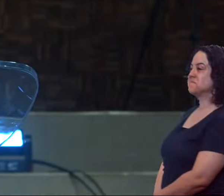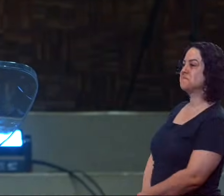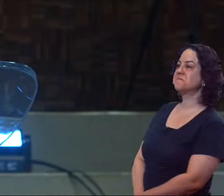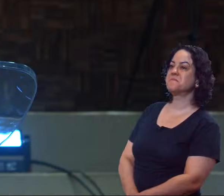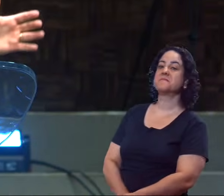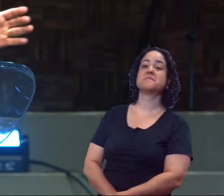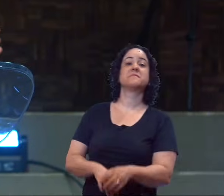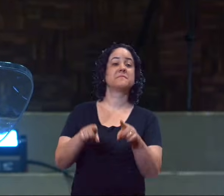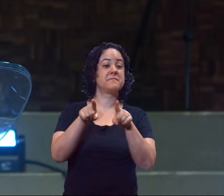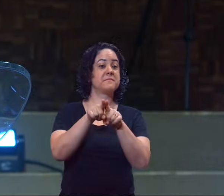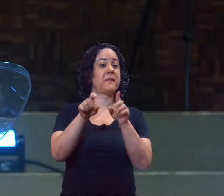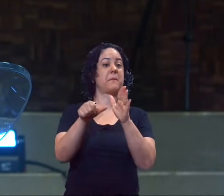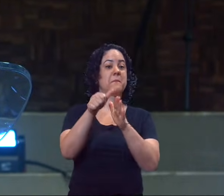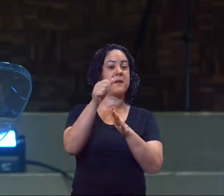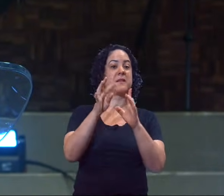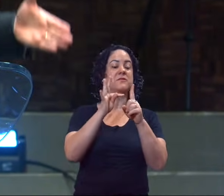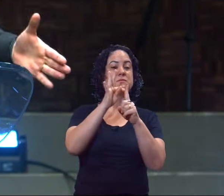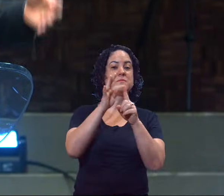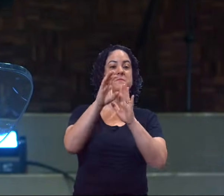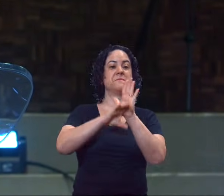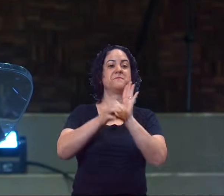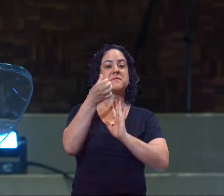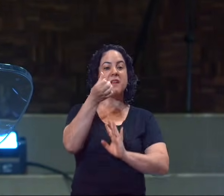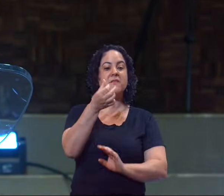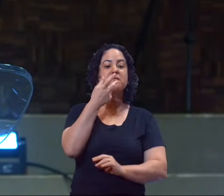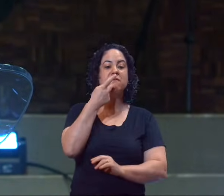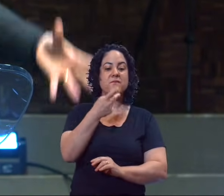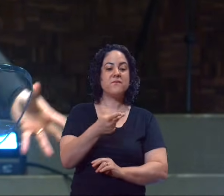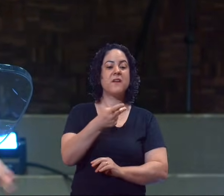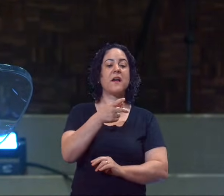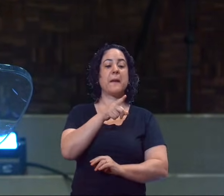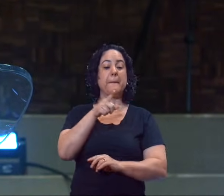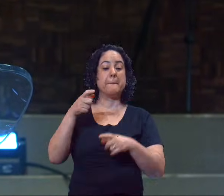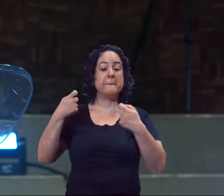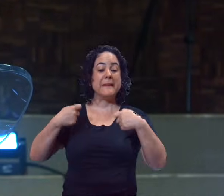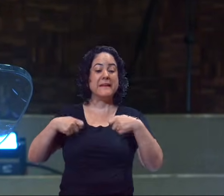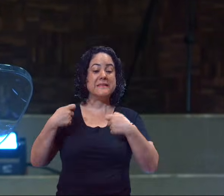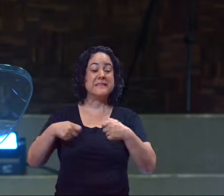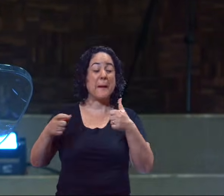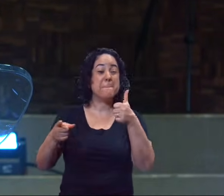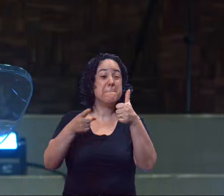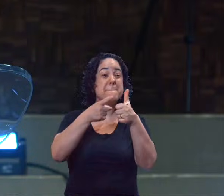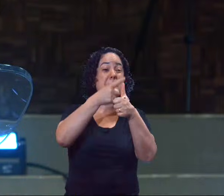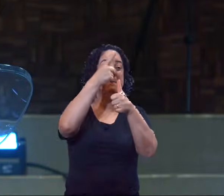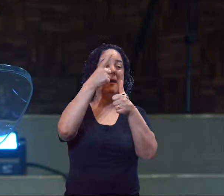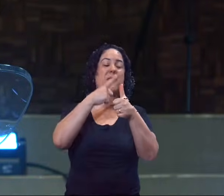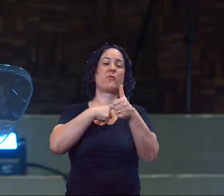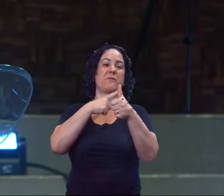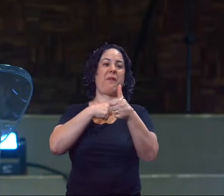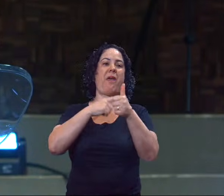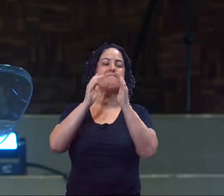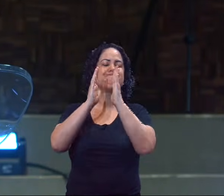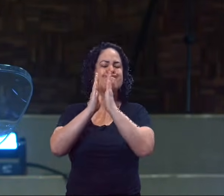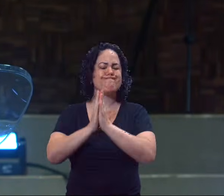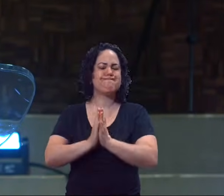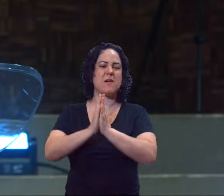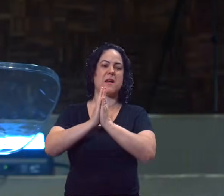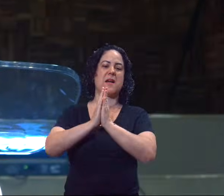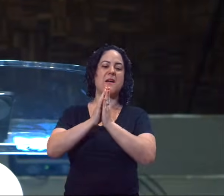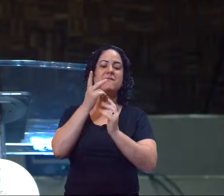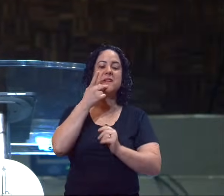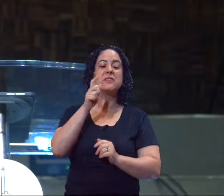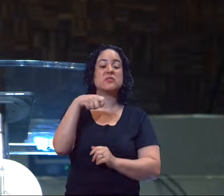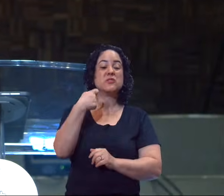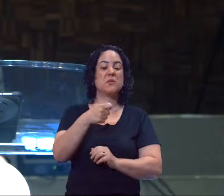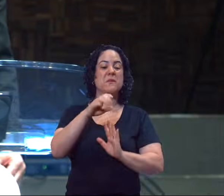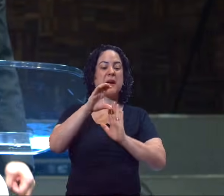Deus, foge dessas coisas, antes busque a piedade. Ele está falando no capítulo 6 sobre a